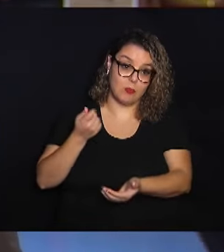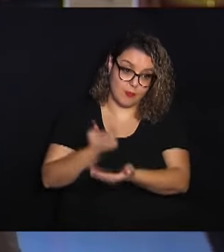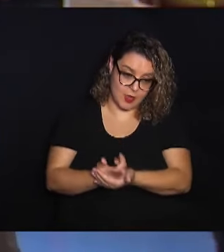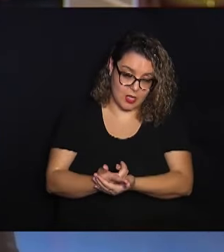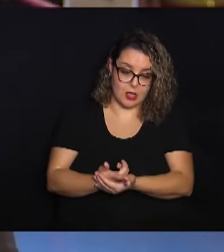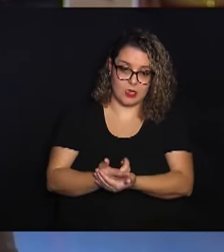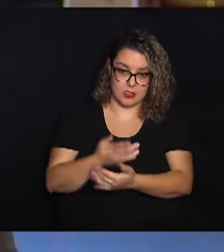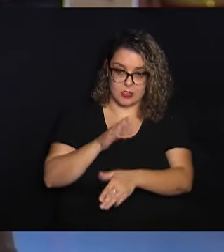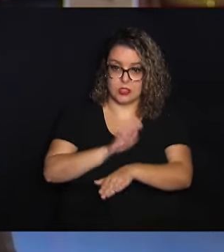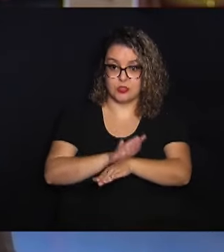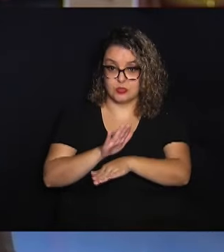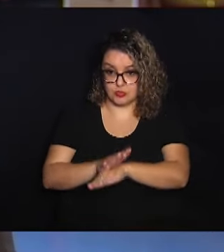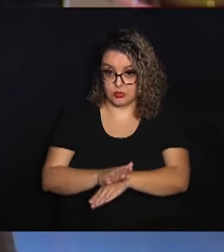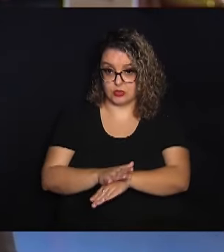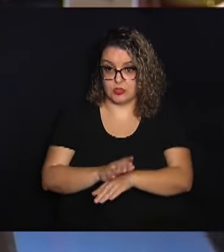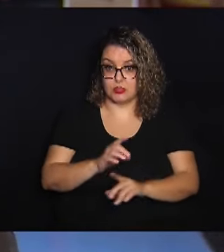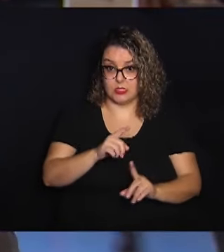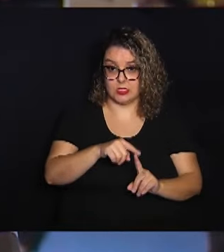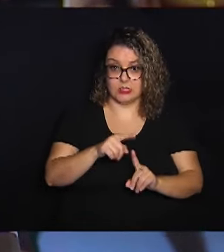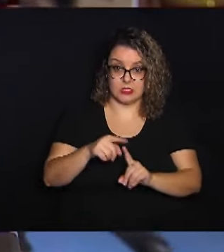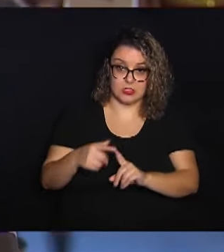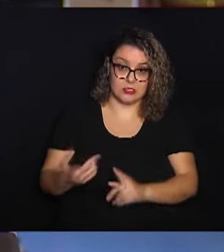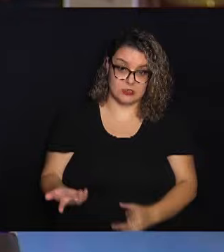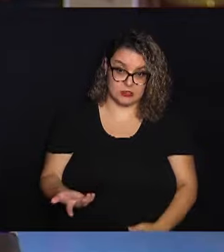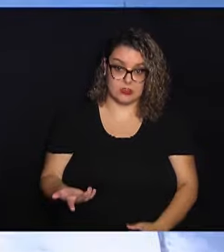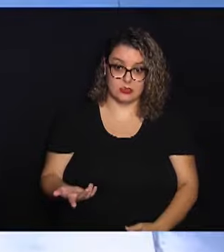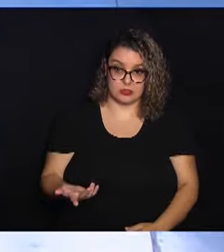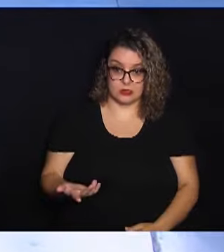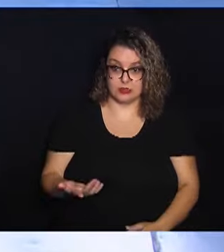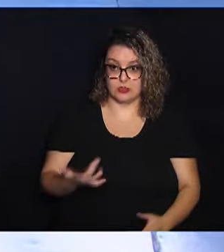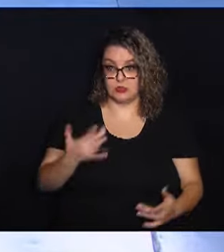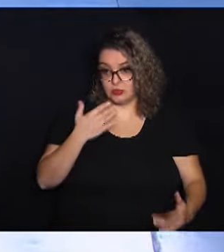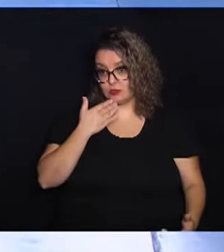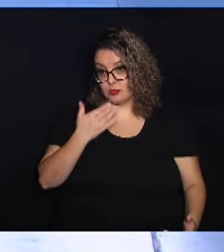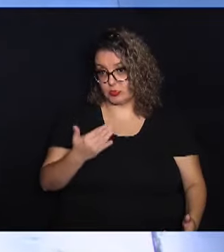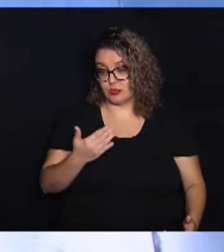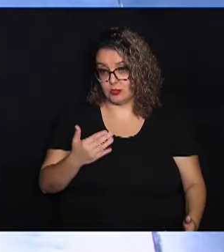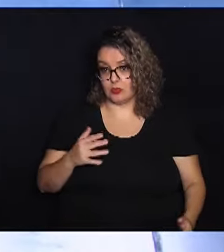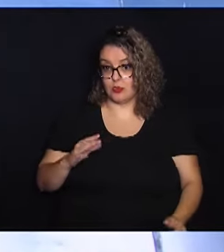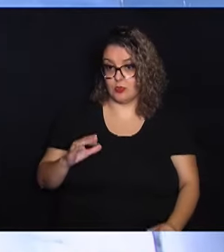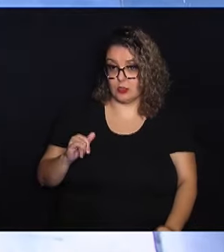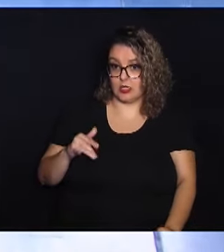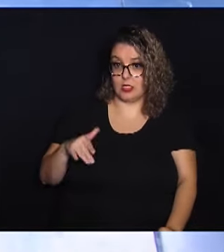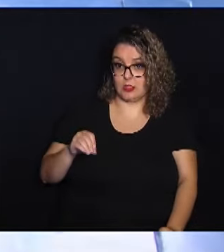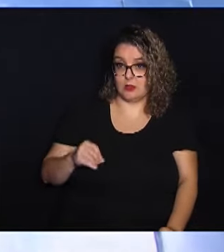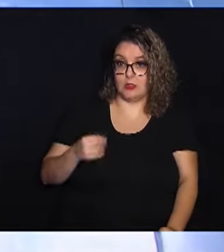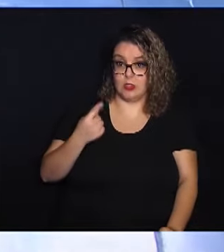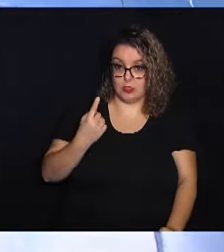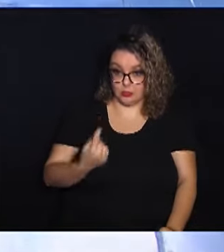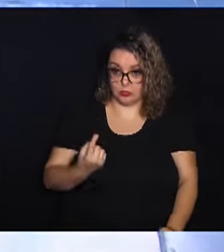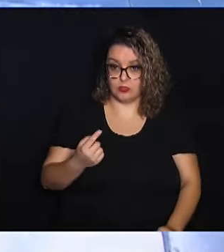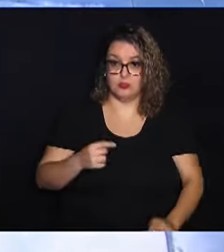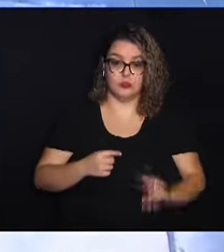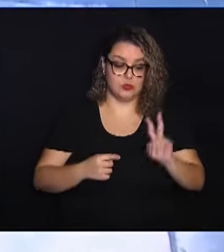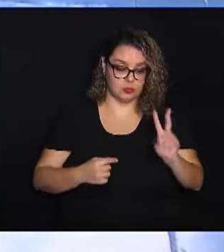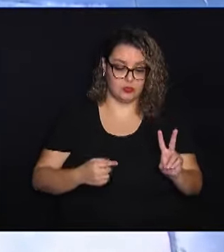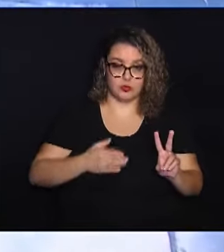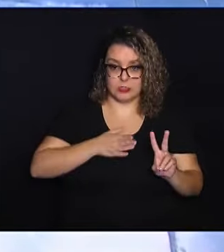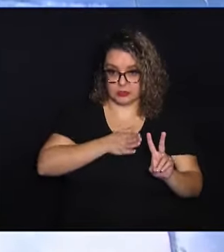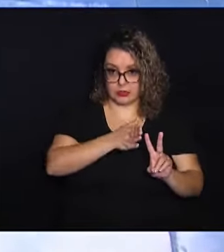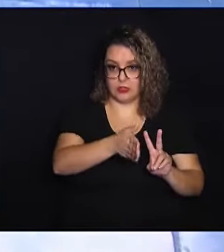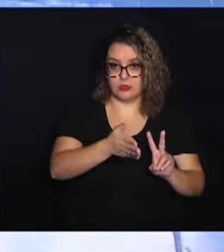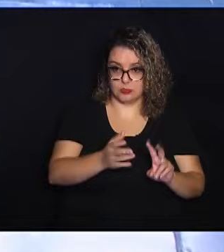eh esse tipo de de de solicitação o Caio é um dos dois atletas que se classificou para os dois